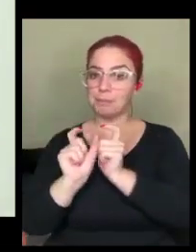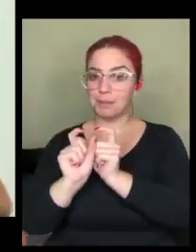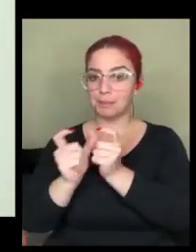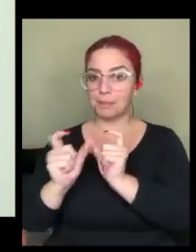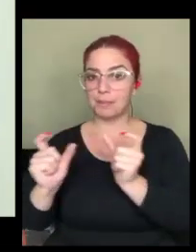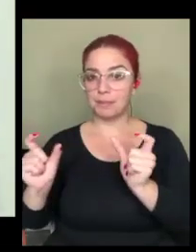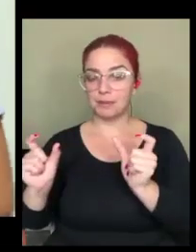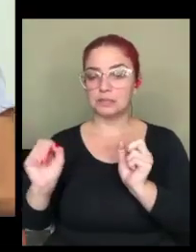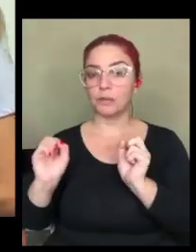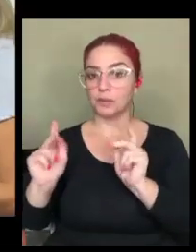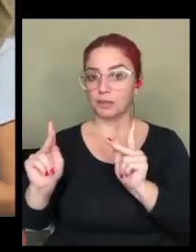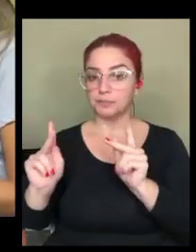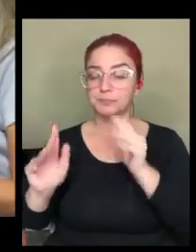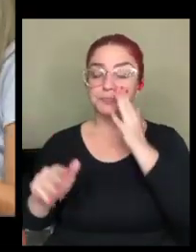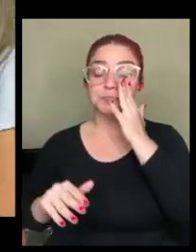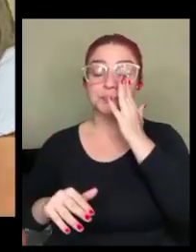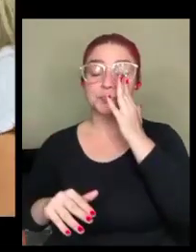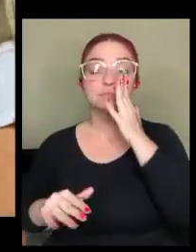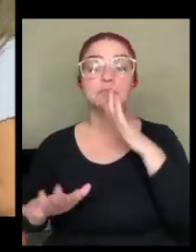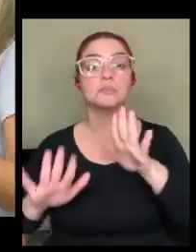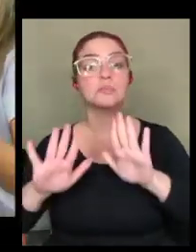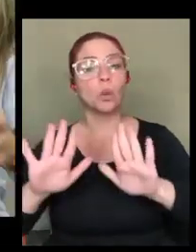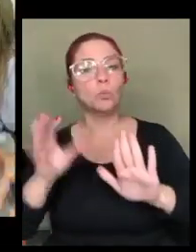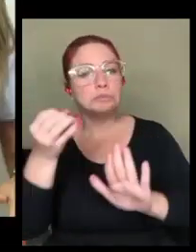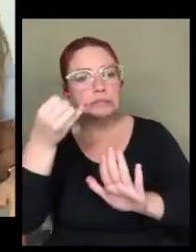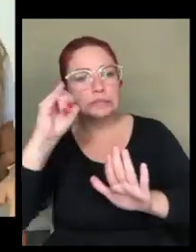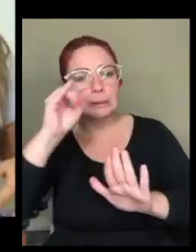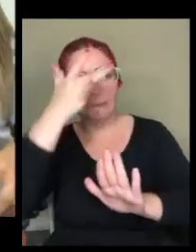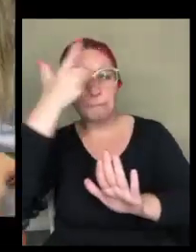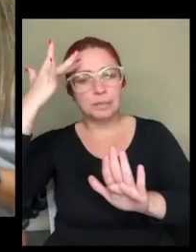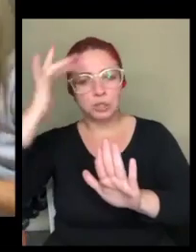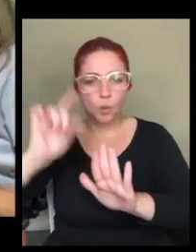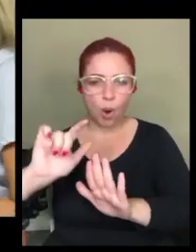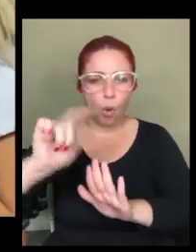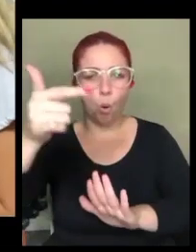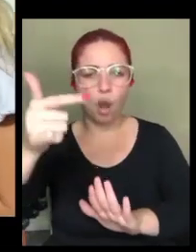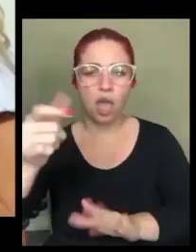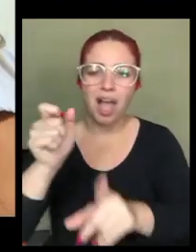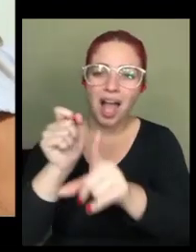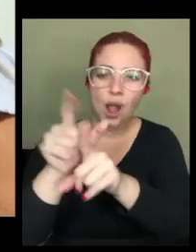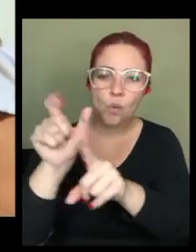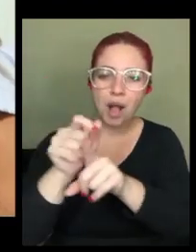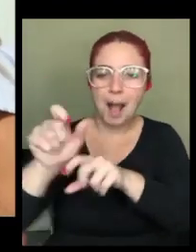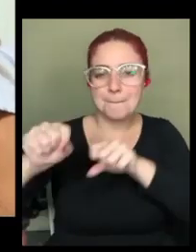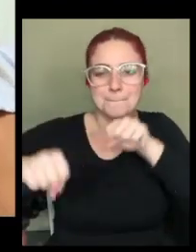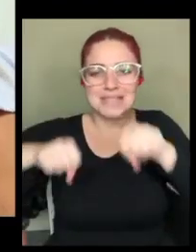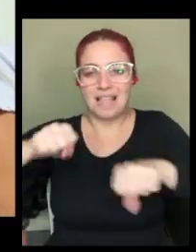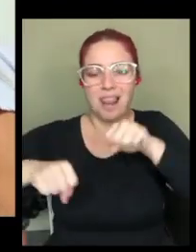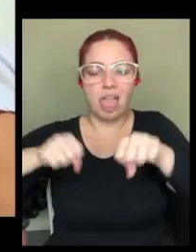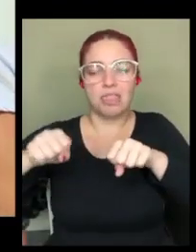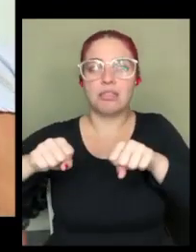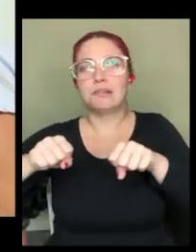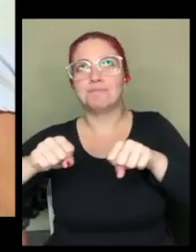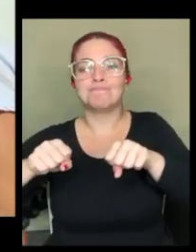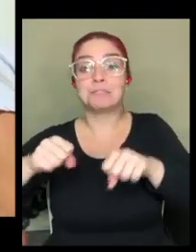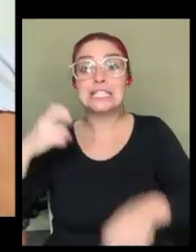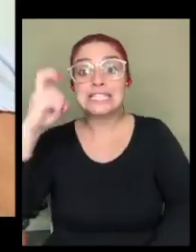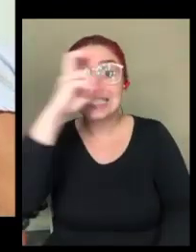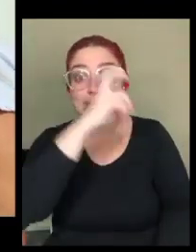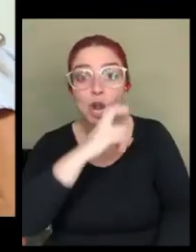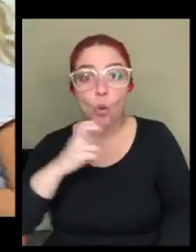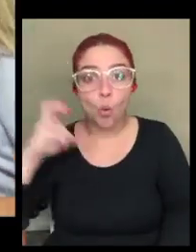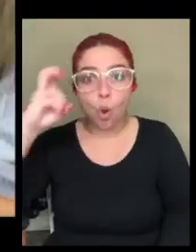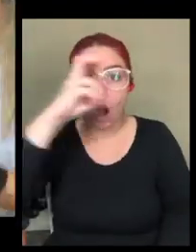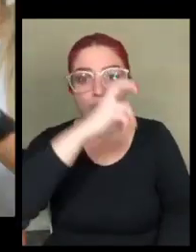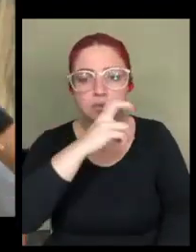ali. Agora, se outra pessoa foi lá e alugou essa bicicleta agora por